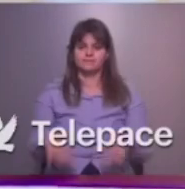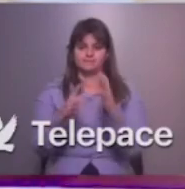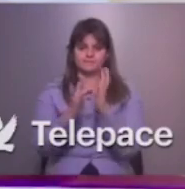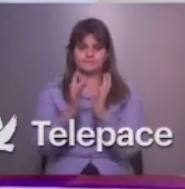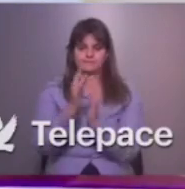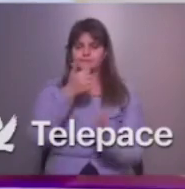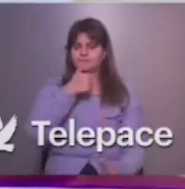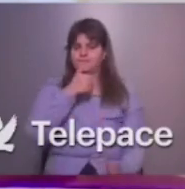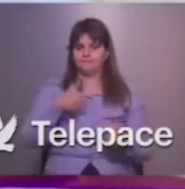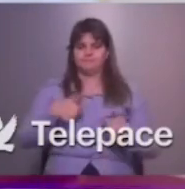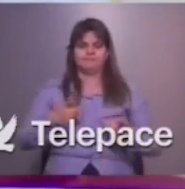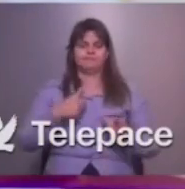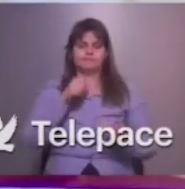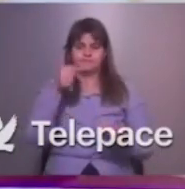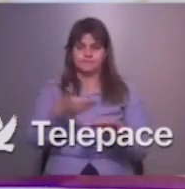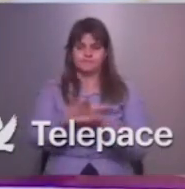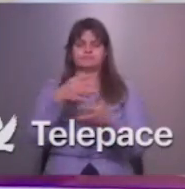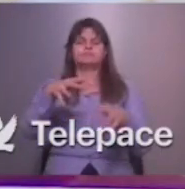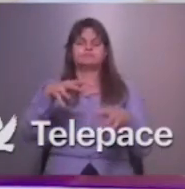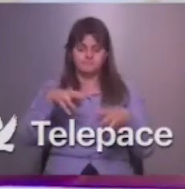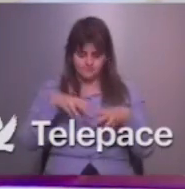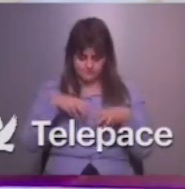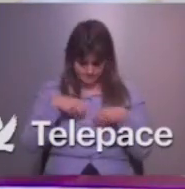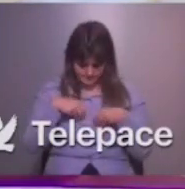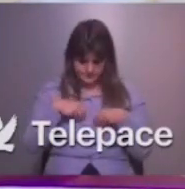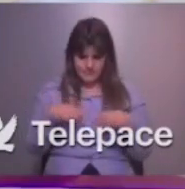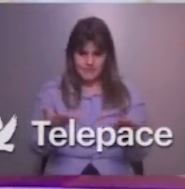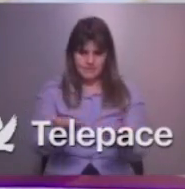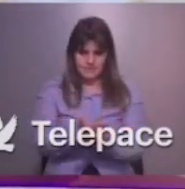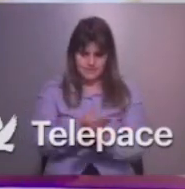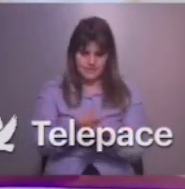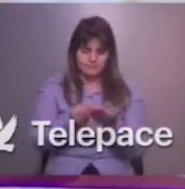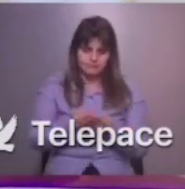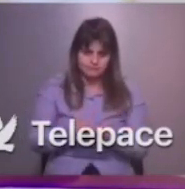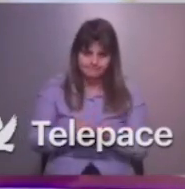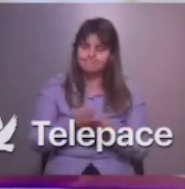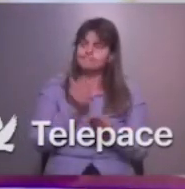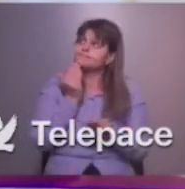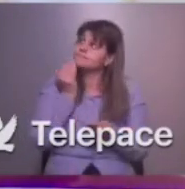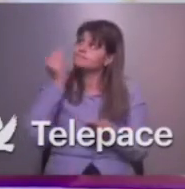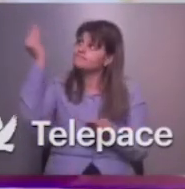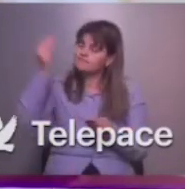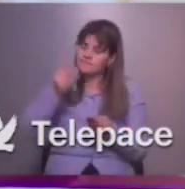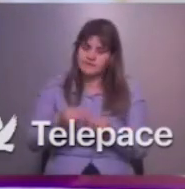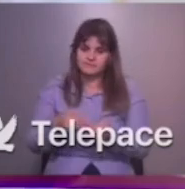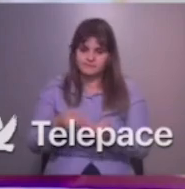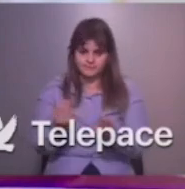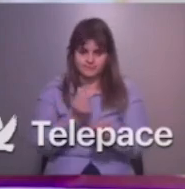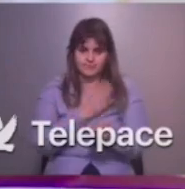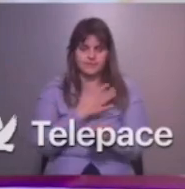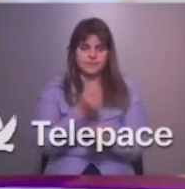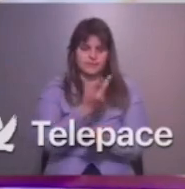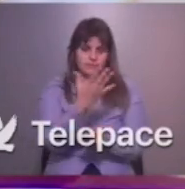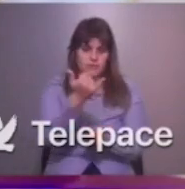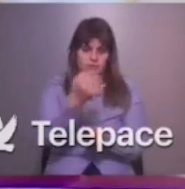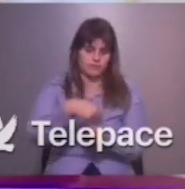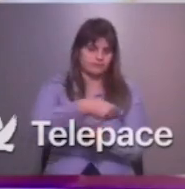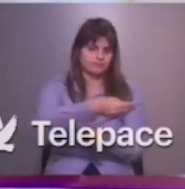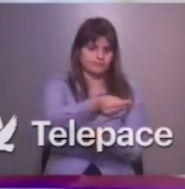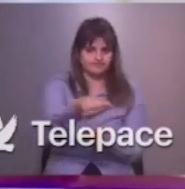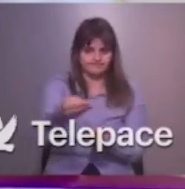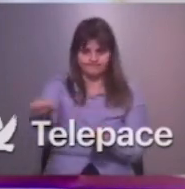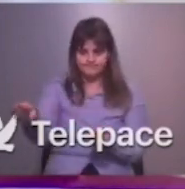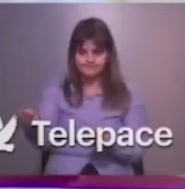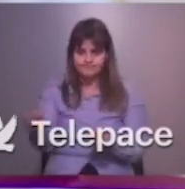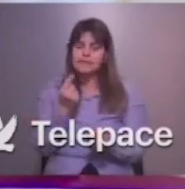voluntaria traderetur, accepit panem et gratias agens fregit,